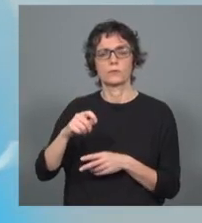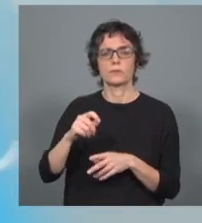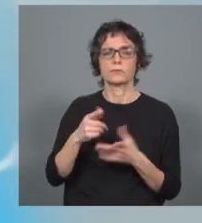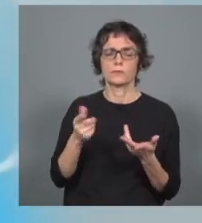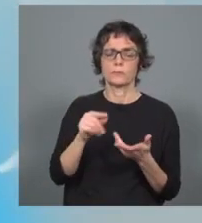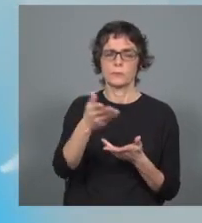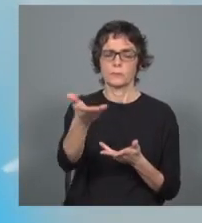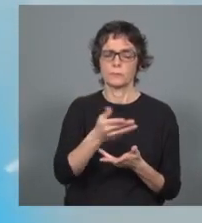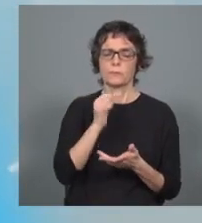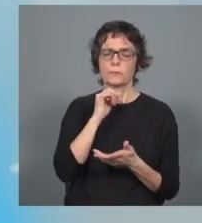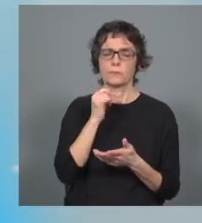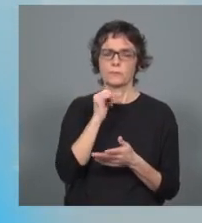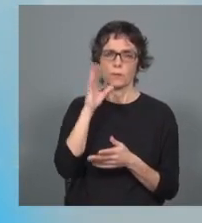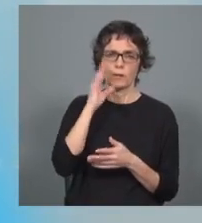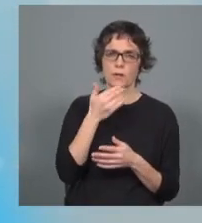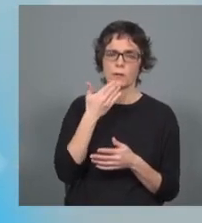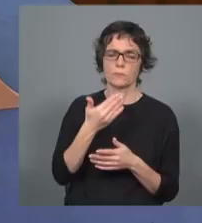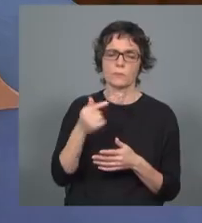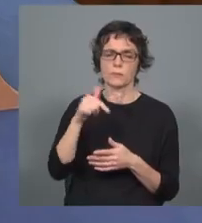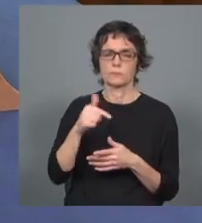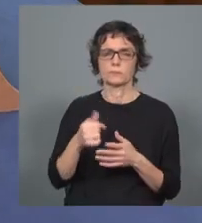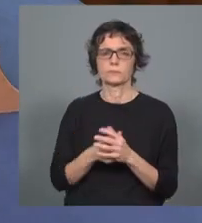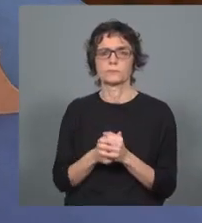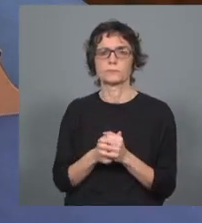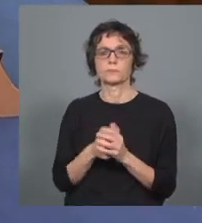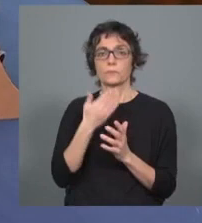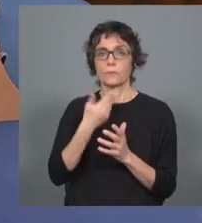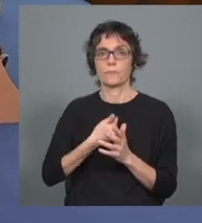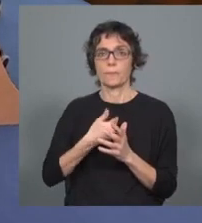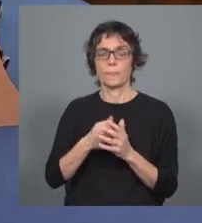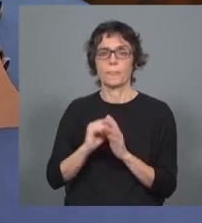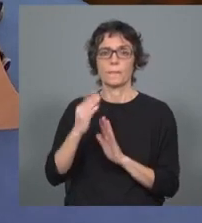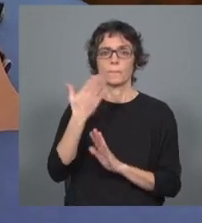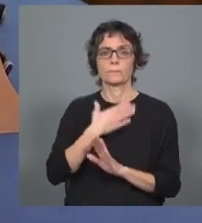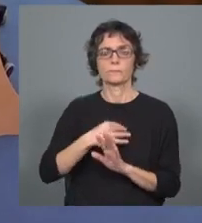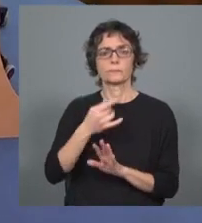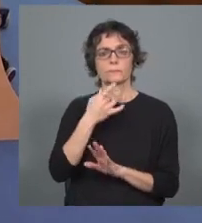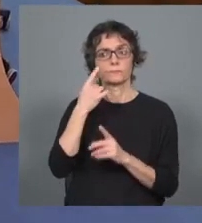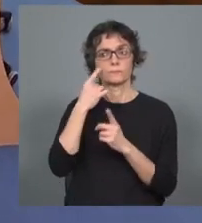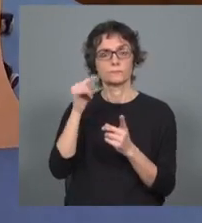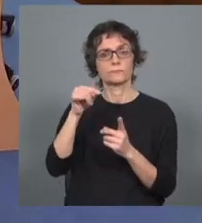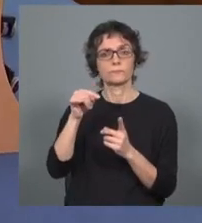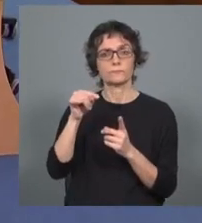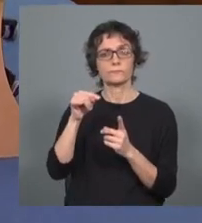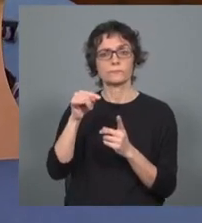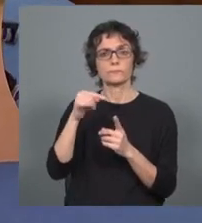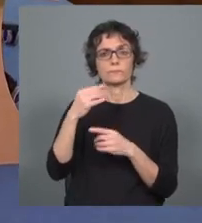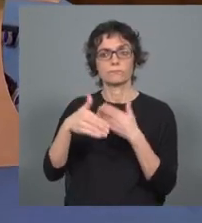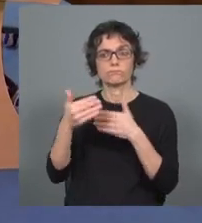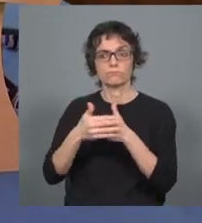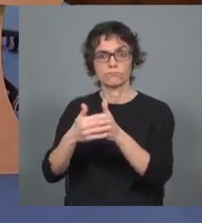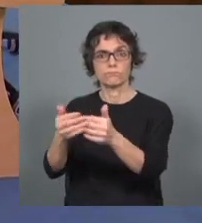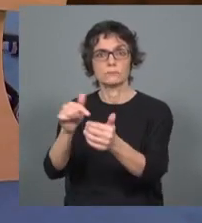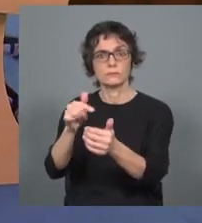por estar connosco. Obrigado eu. Pedi-lhe, antes de mais, que nos, de facto, apresentasse o processo,